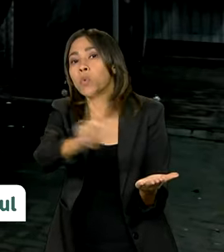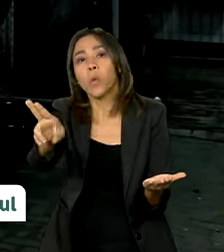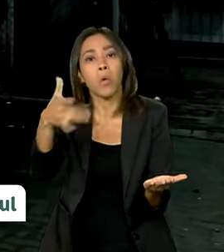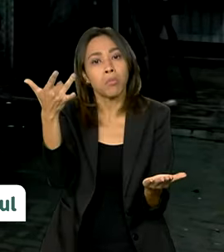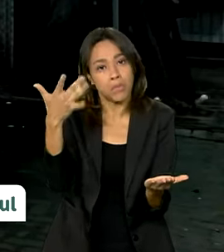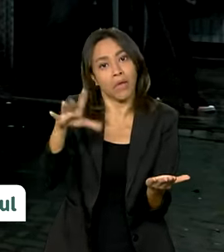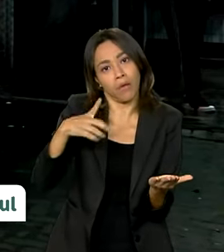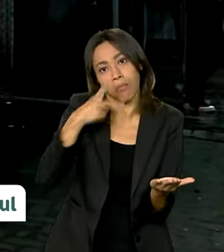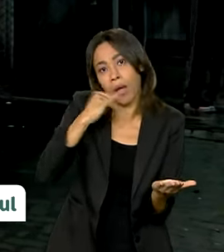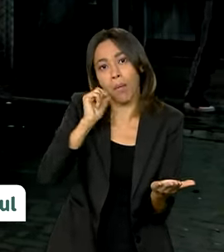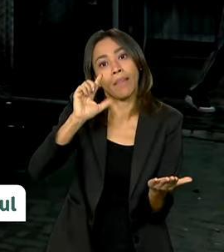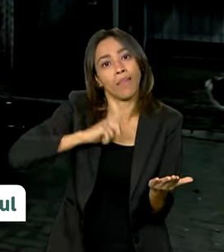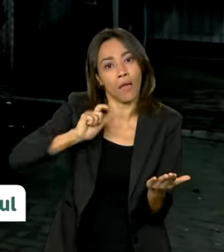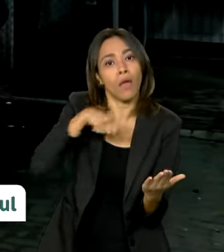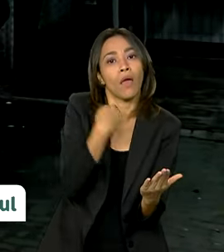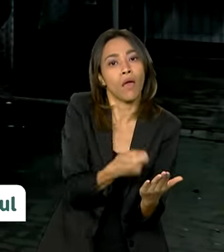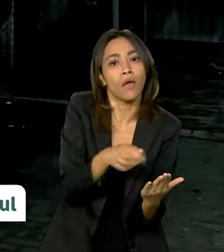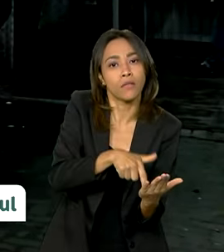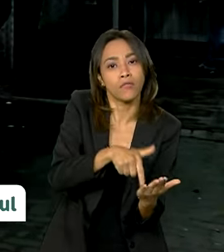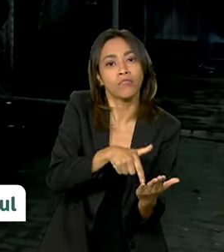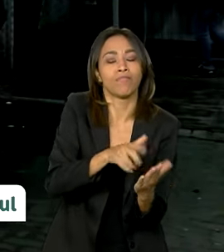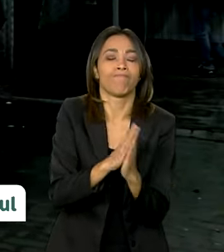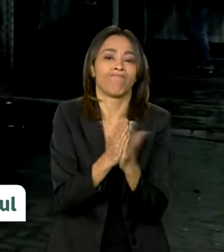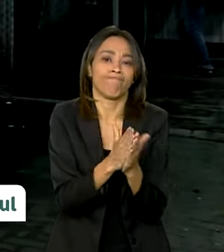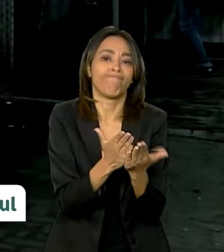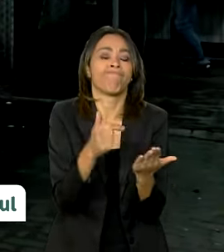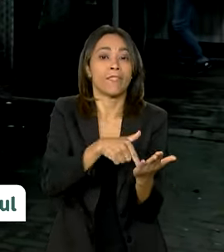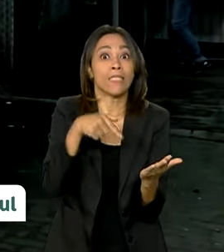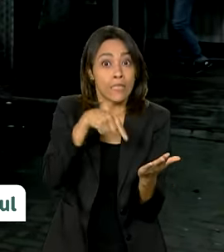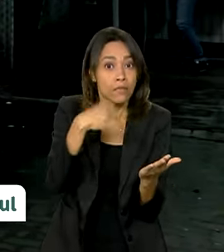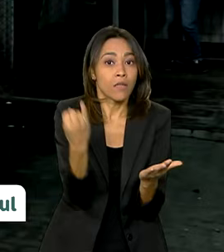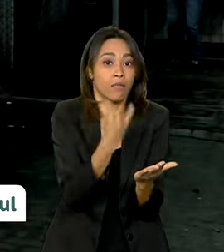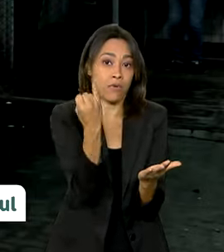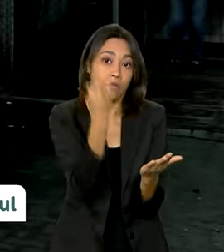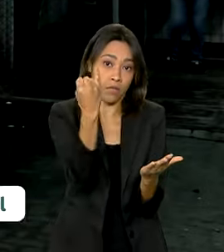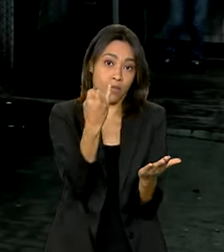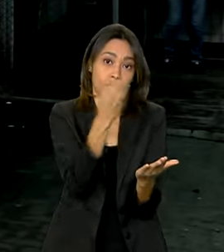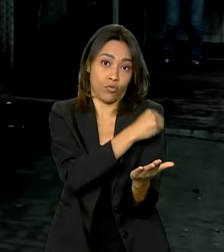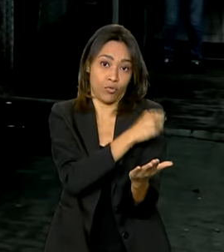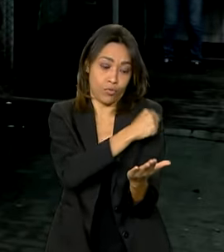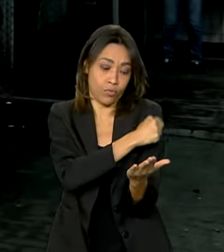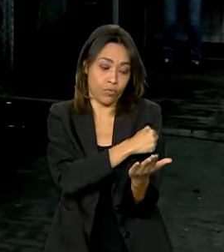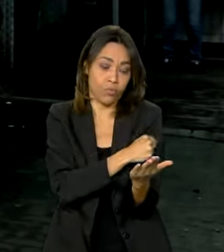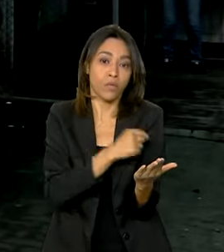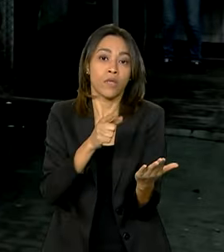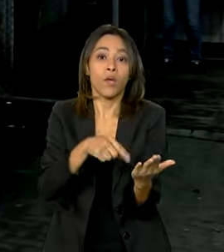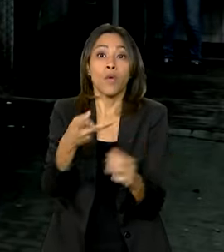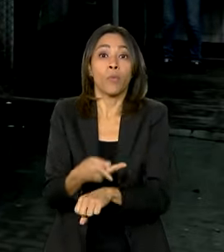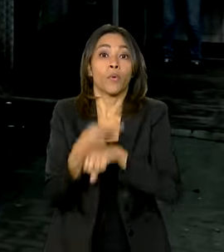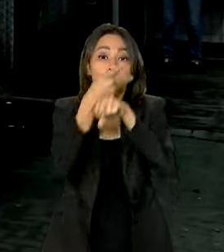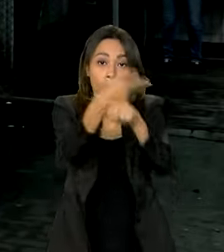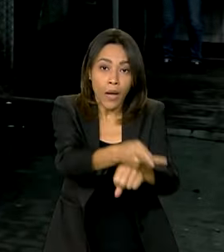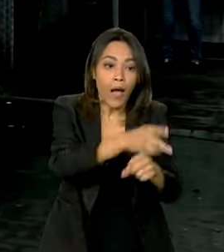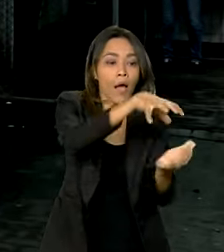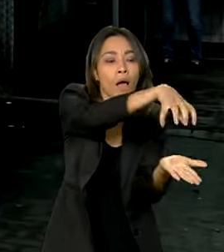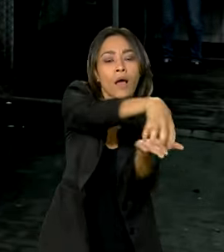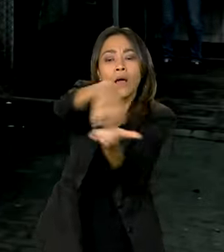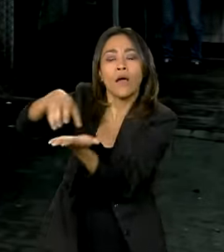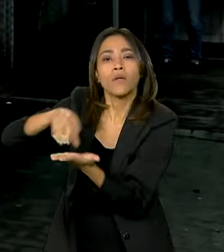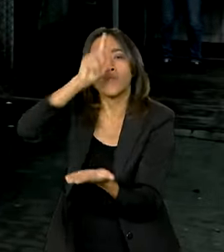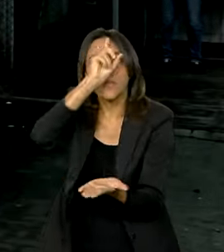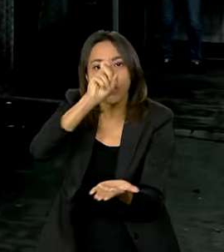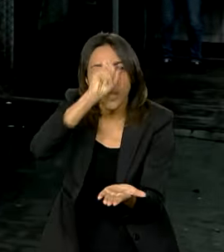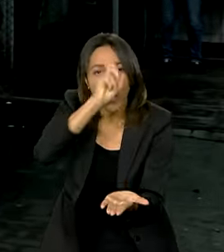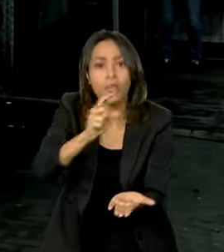mamãe e o papai dá desse dispositivo, é muito importante buscar aqui os equipamentos de saúde para fazer a